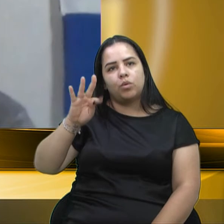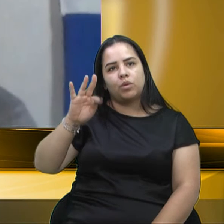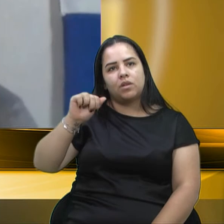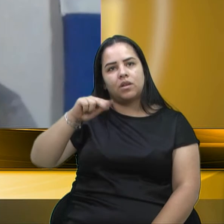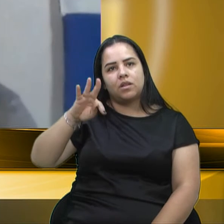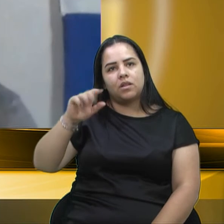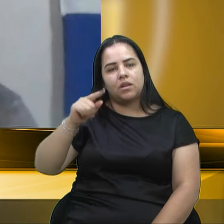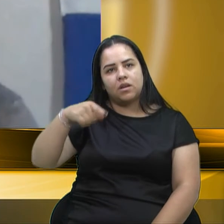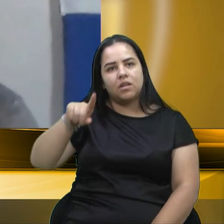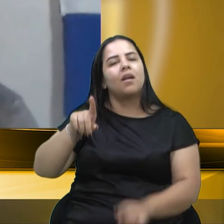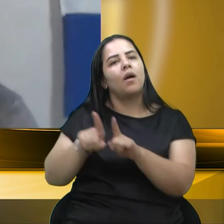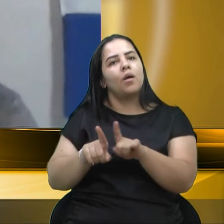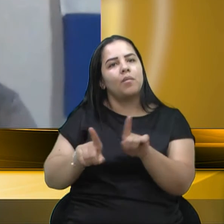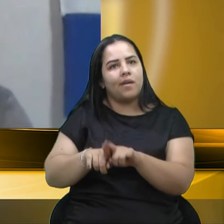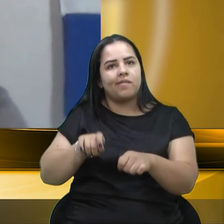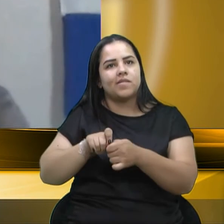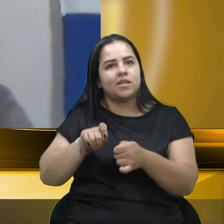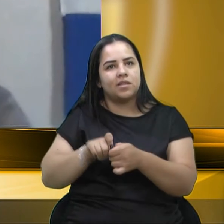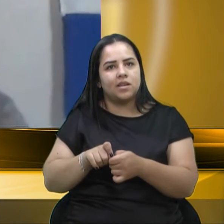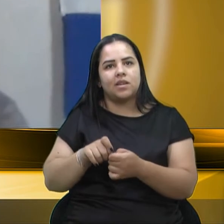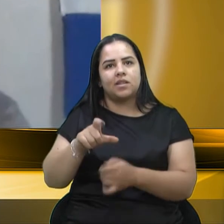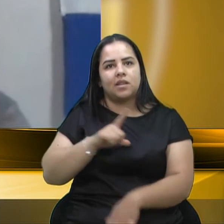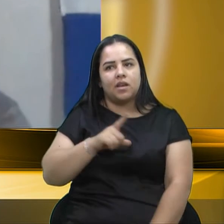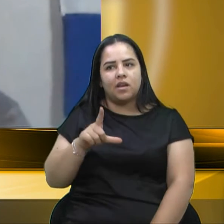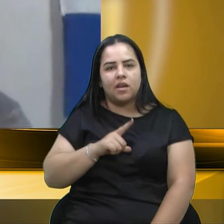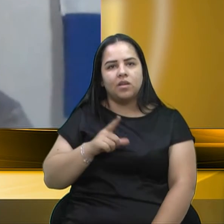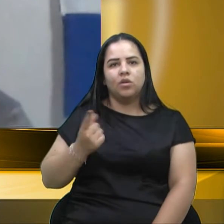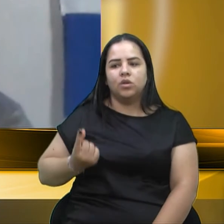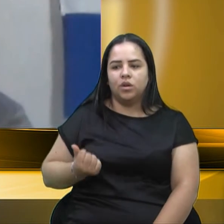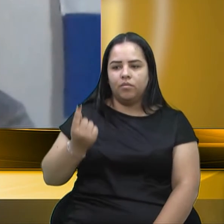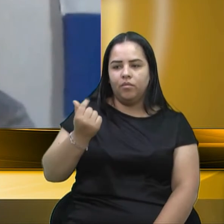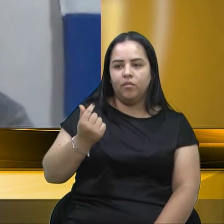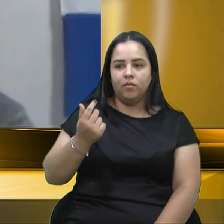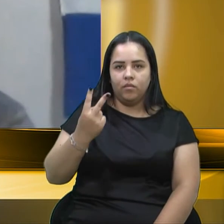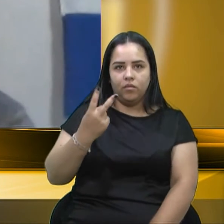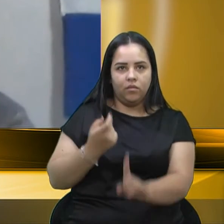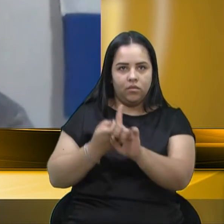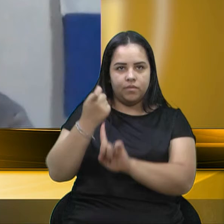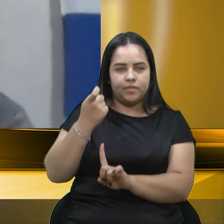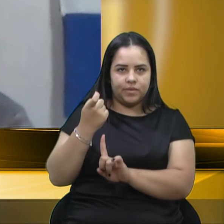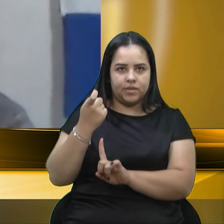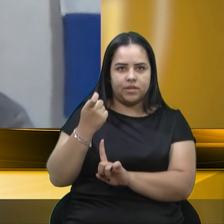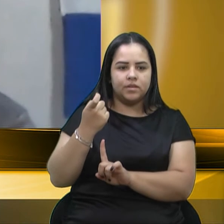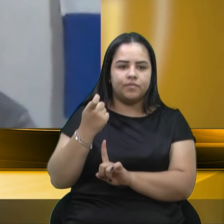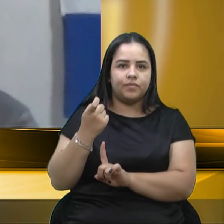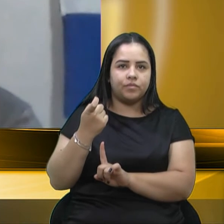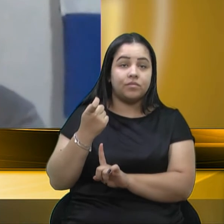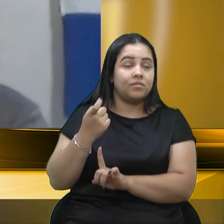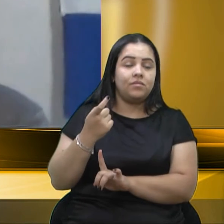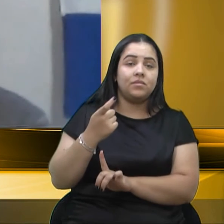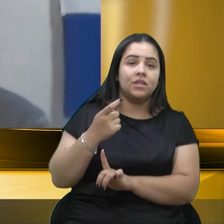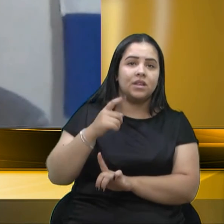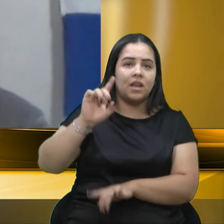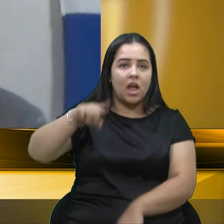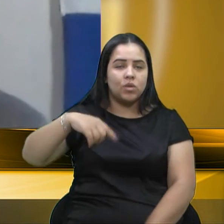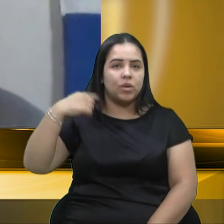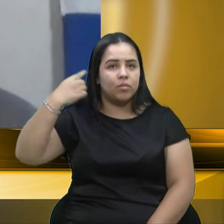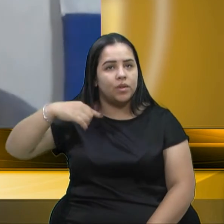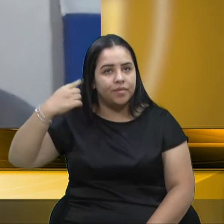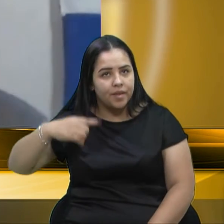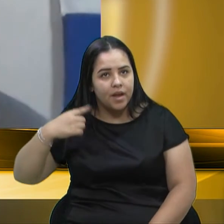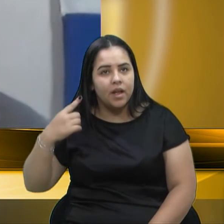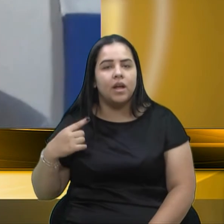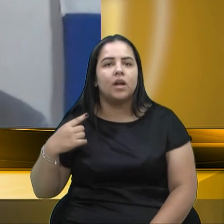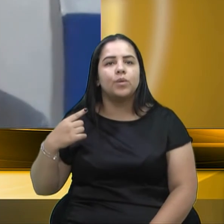repasse gerado por economia nesses 2 meses e meio da presidência do deputado Gabriel Souza. Então, nós temos que entender também